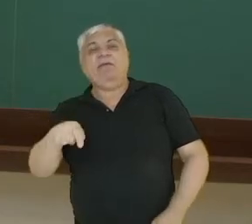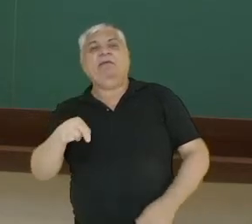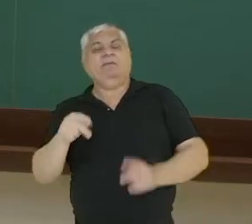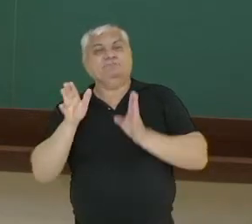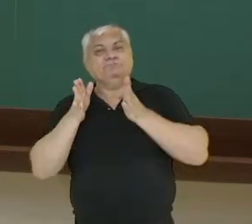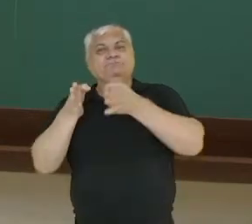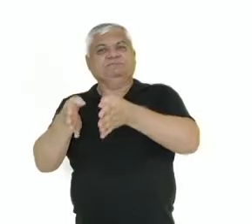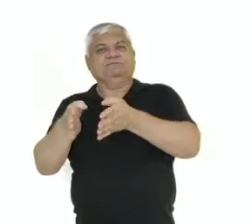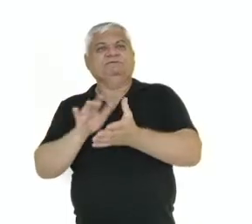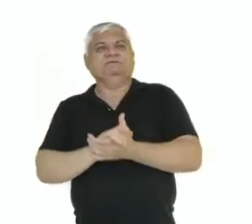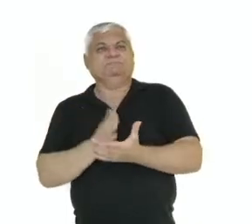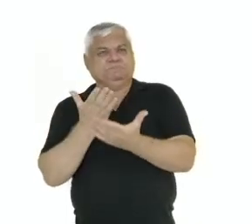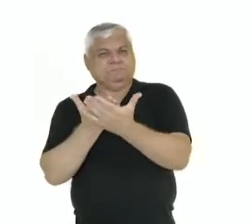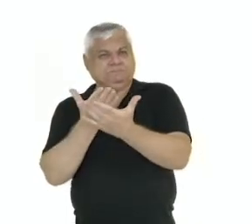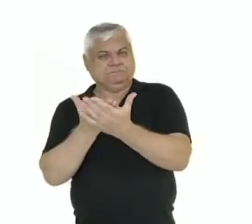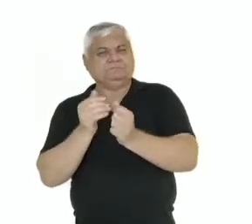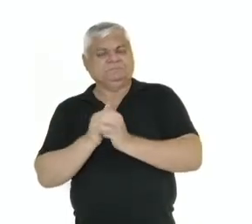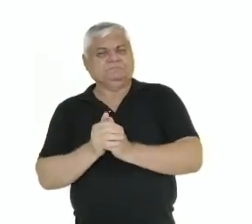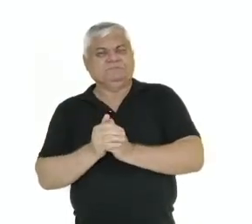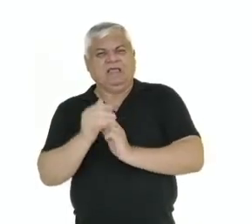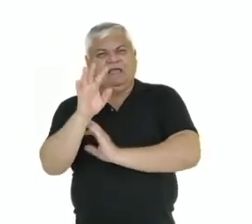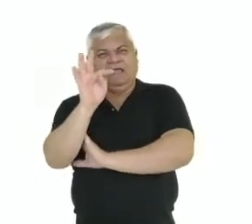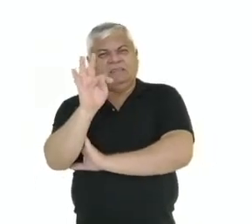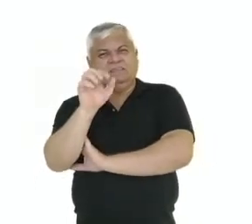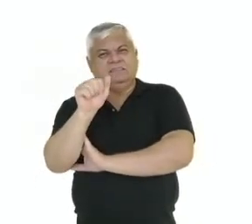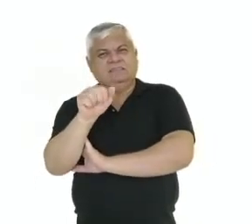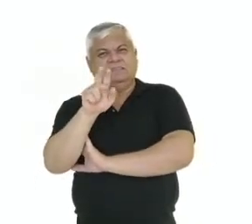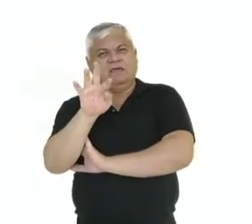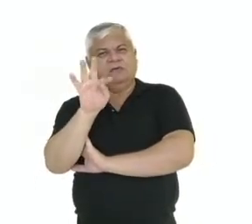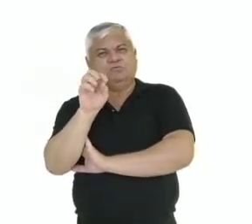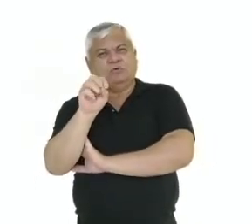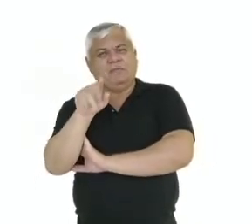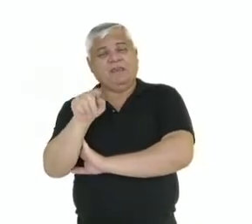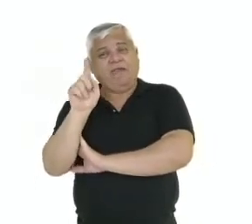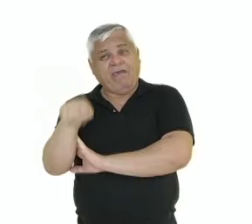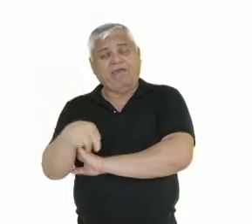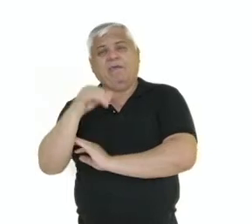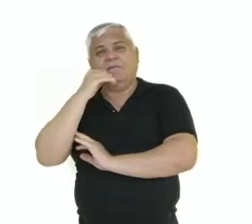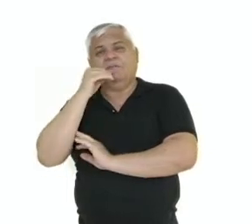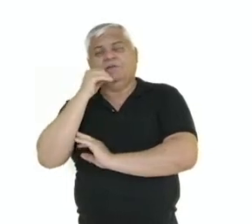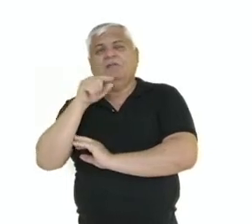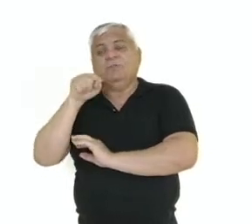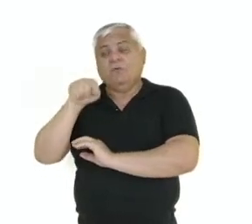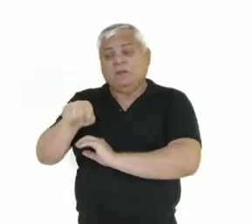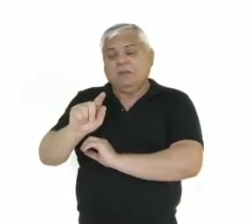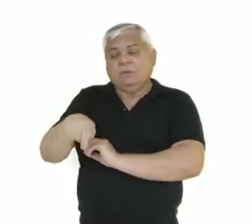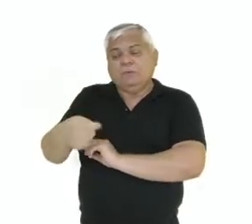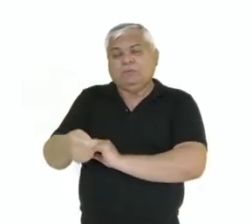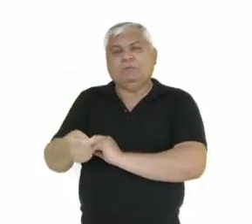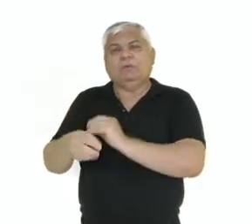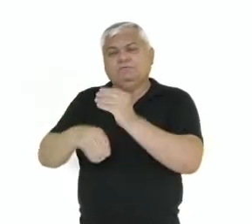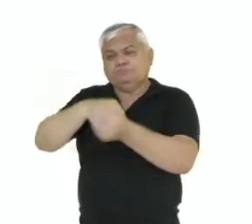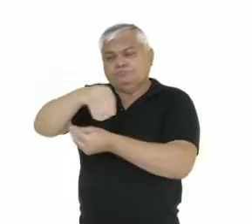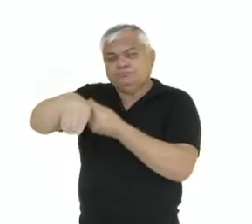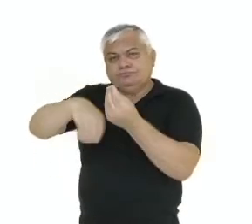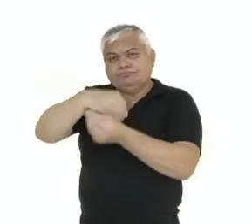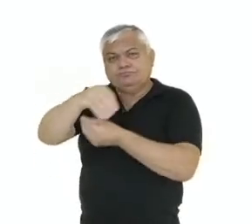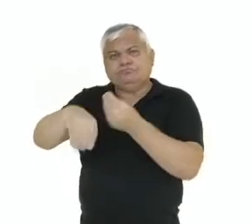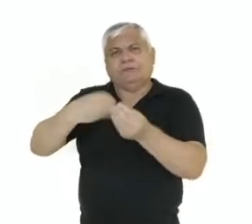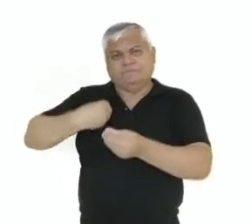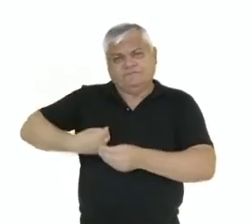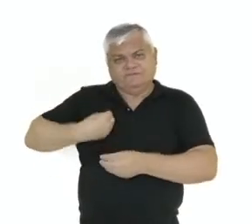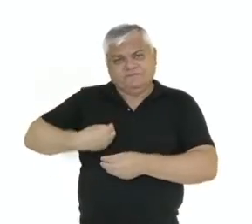em específico. Esse é um caso particular de isomeria de função, no qual os isômeros